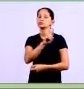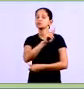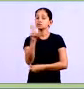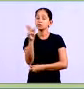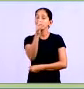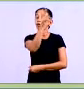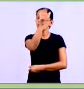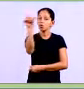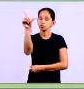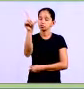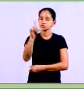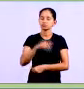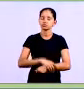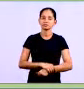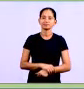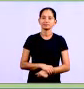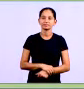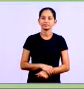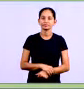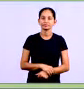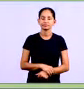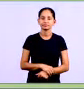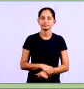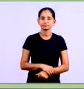Se chama, e aí, pessoal,